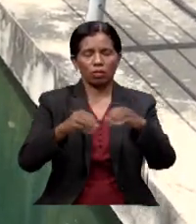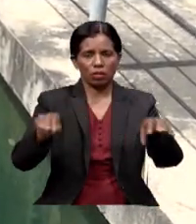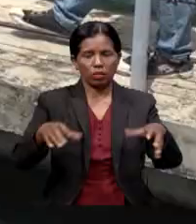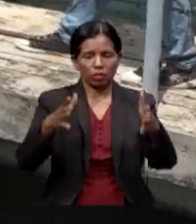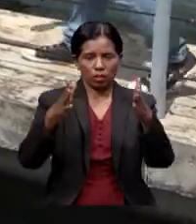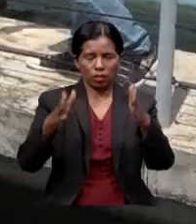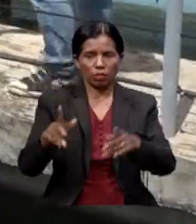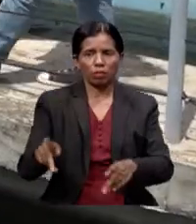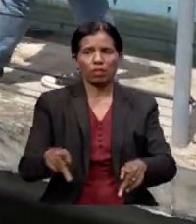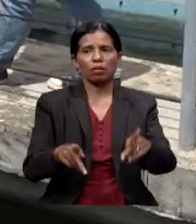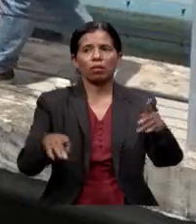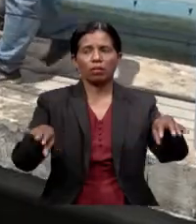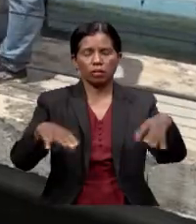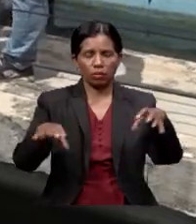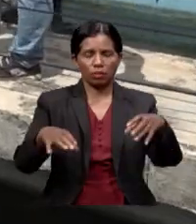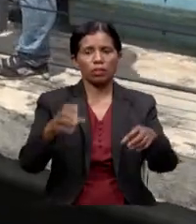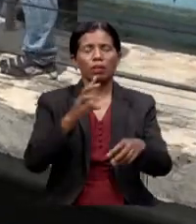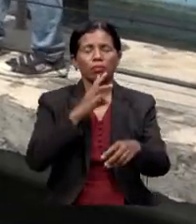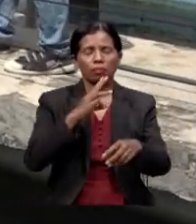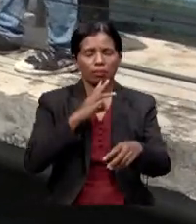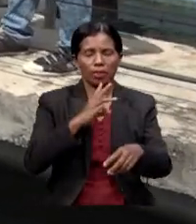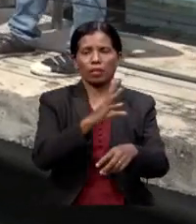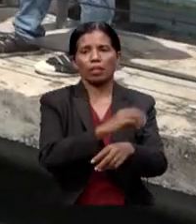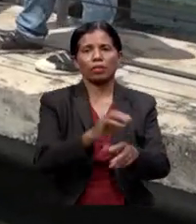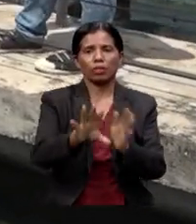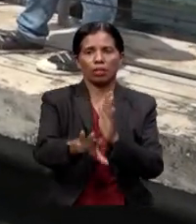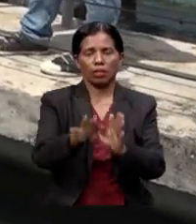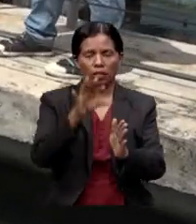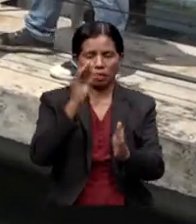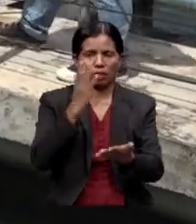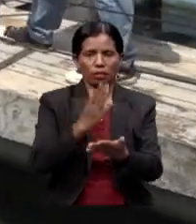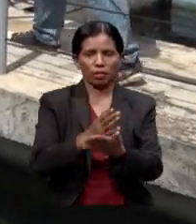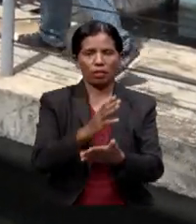quadros públicos, serviço água saneamento, atuhetan